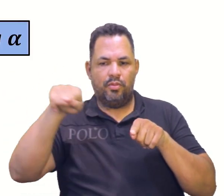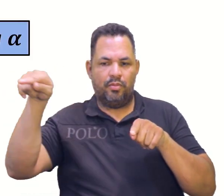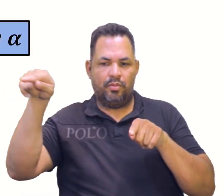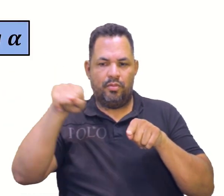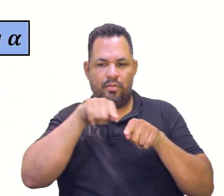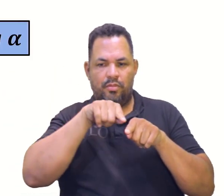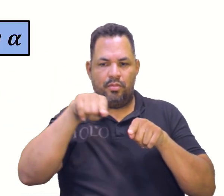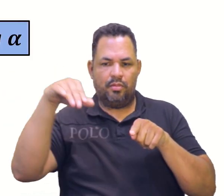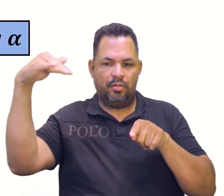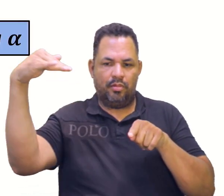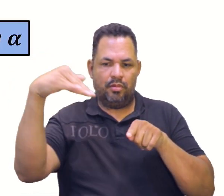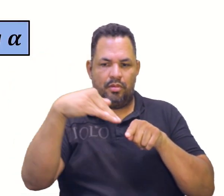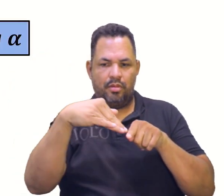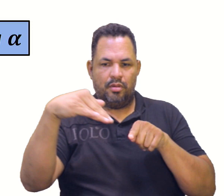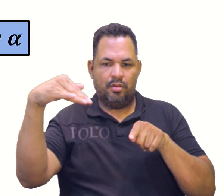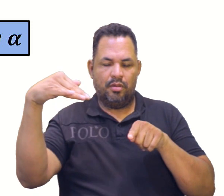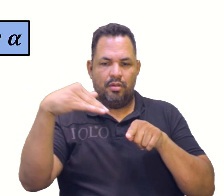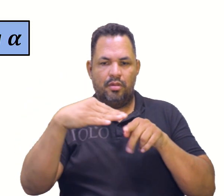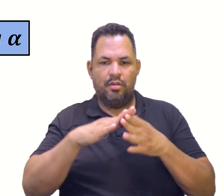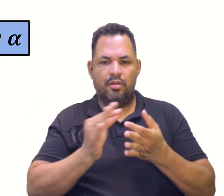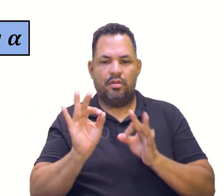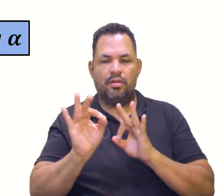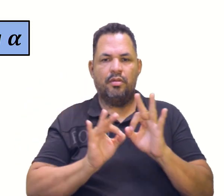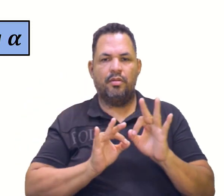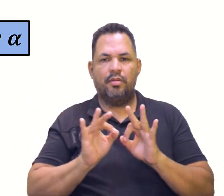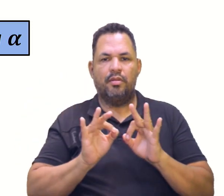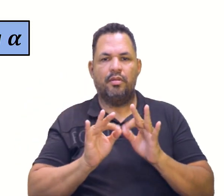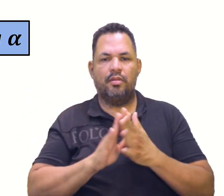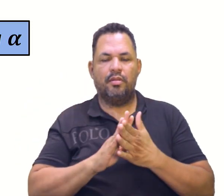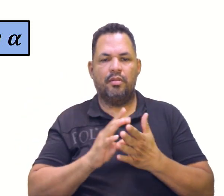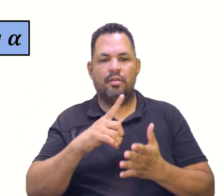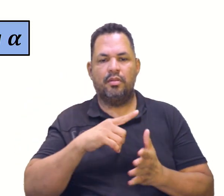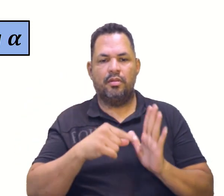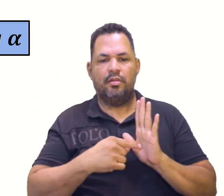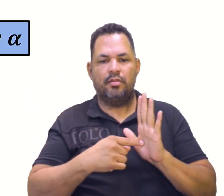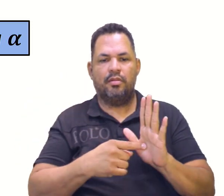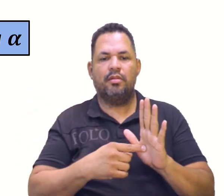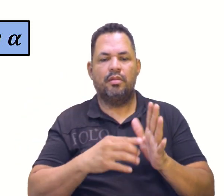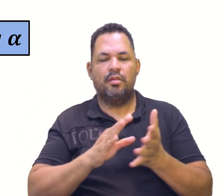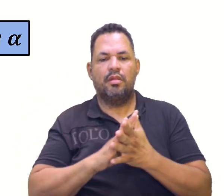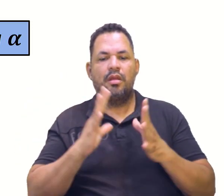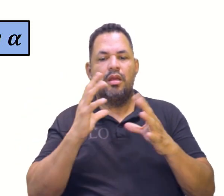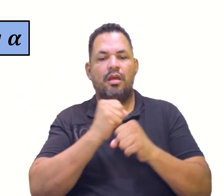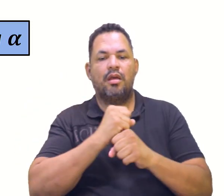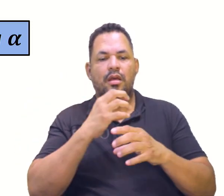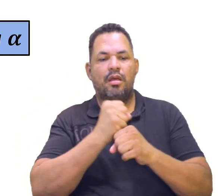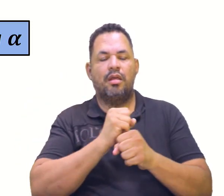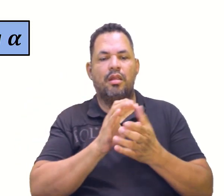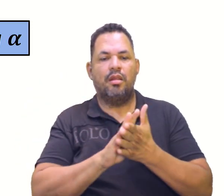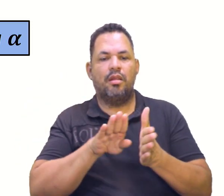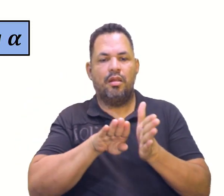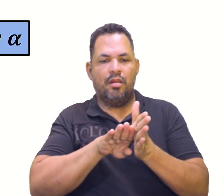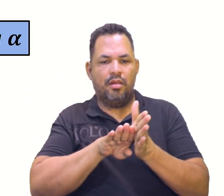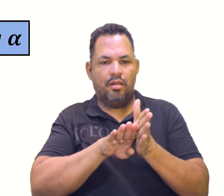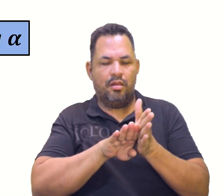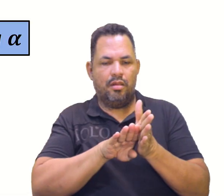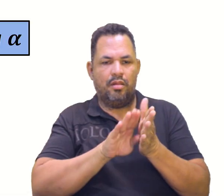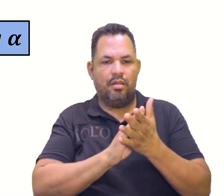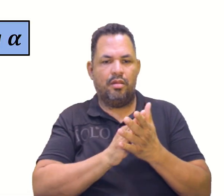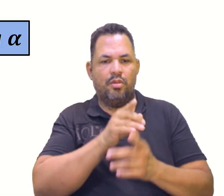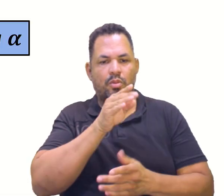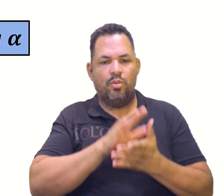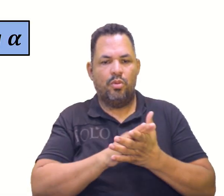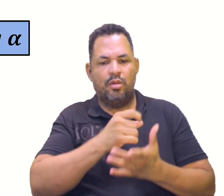uma inclinação. E essa inclinação é dada pela razão entre a diferença dos valores no